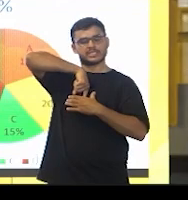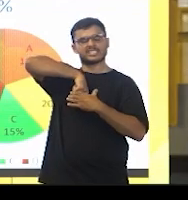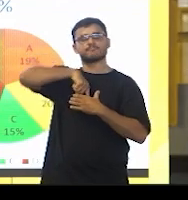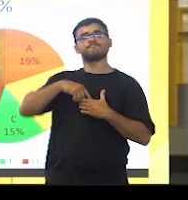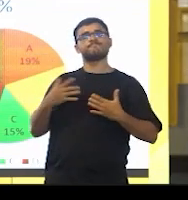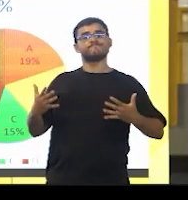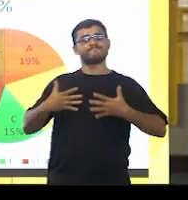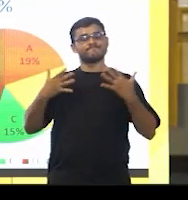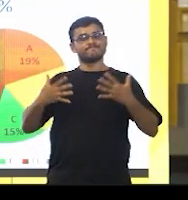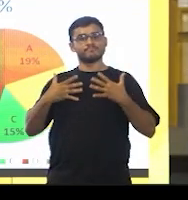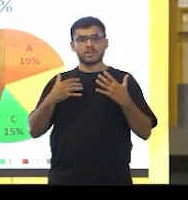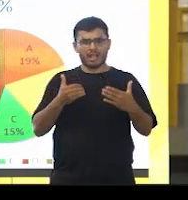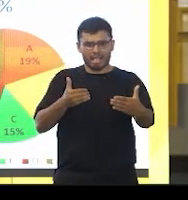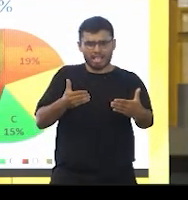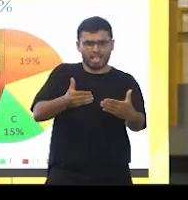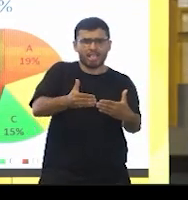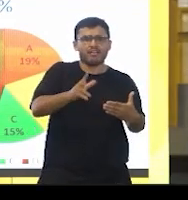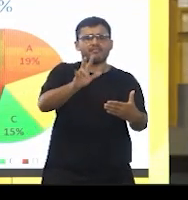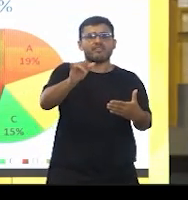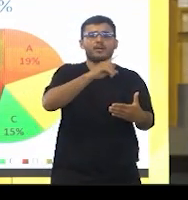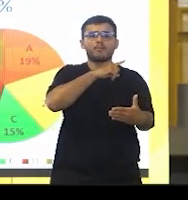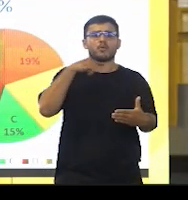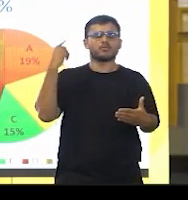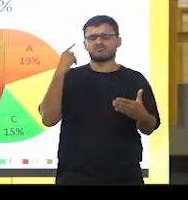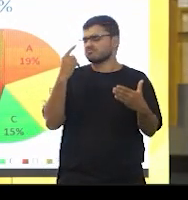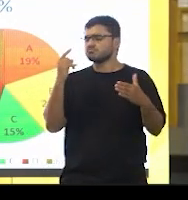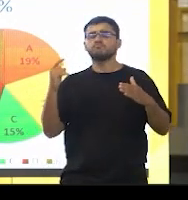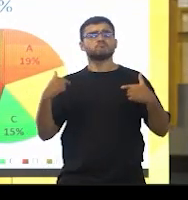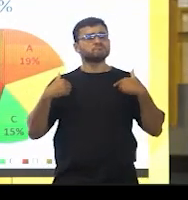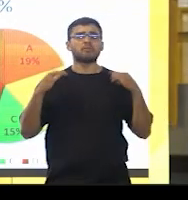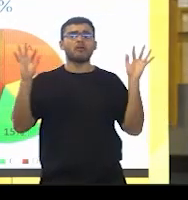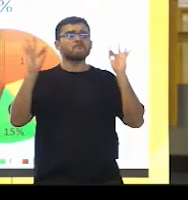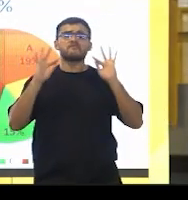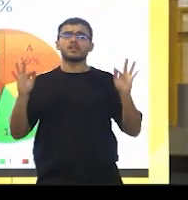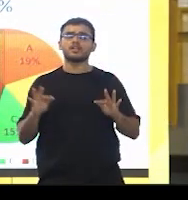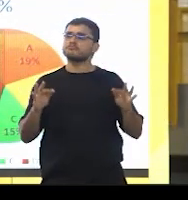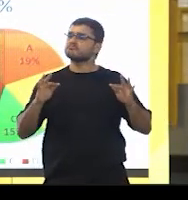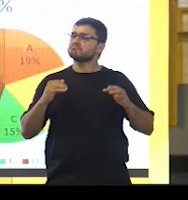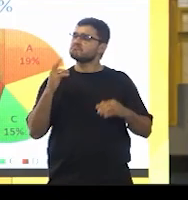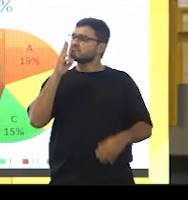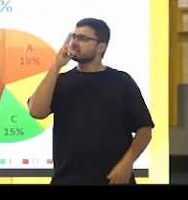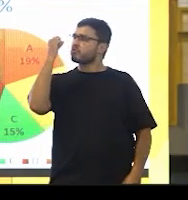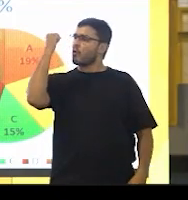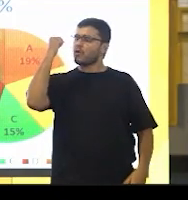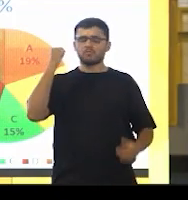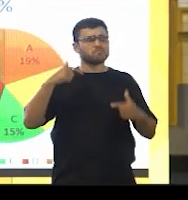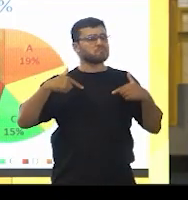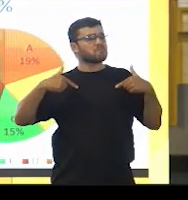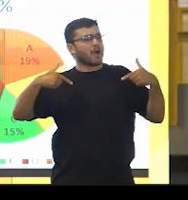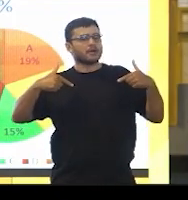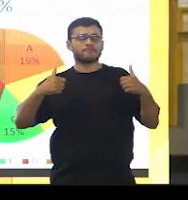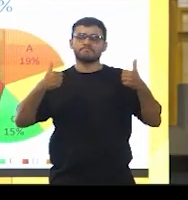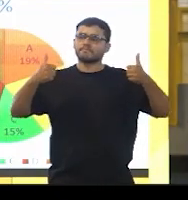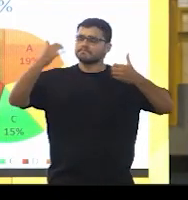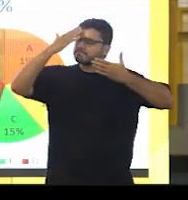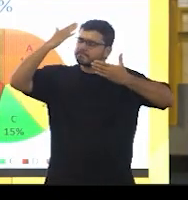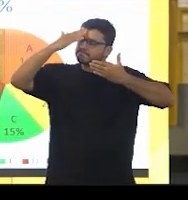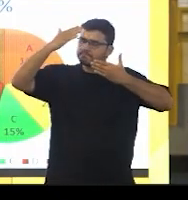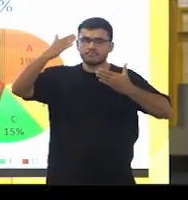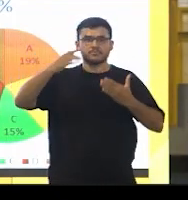alegre diante da morte, forte e contente, qualquer que seja o estado do corpo,